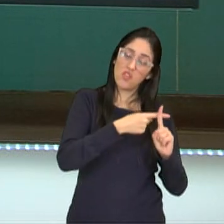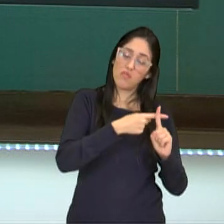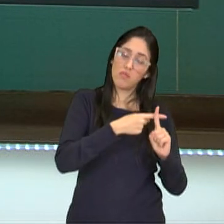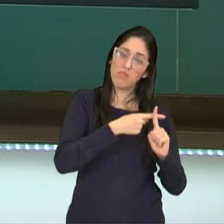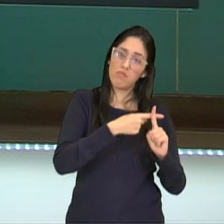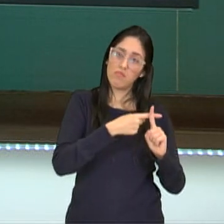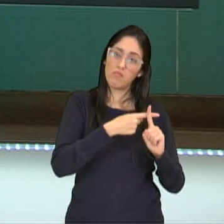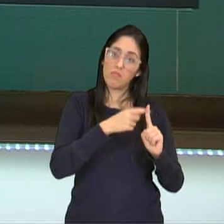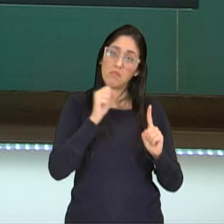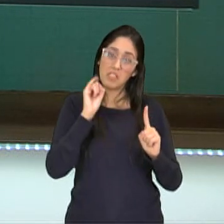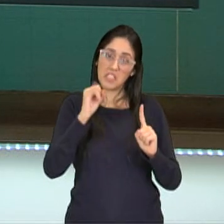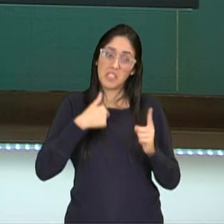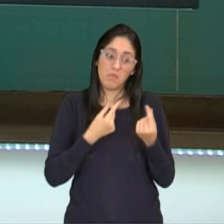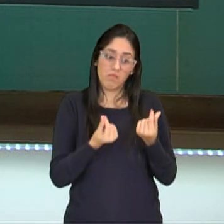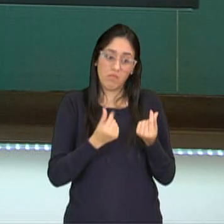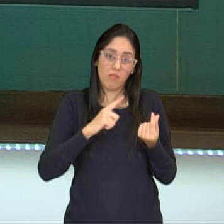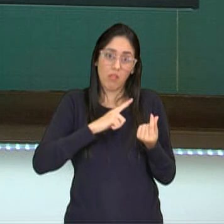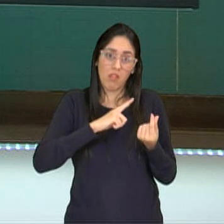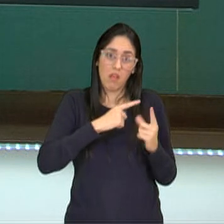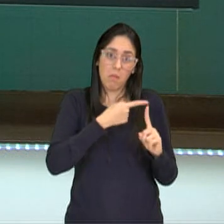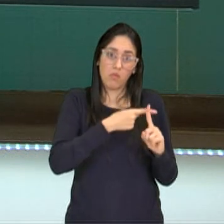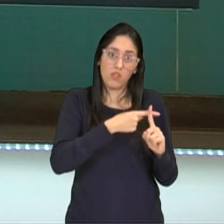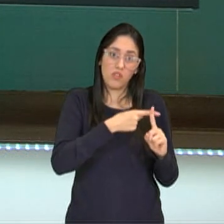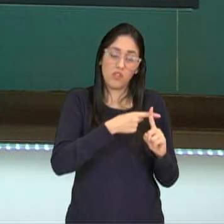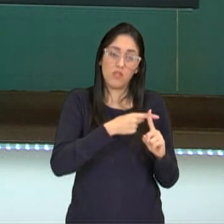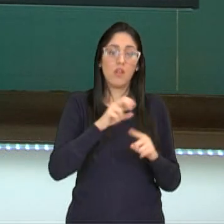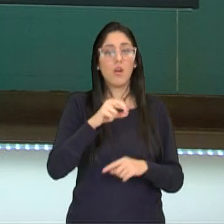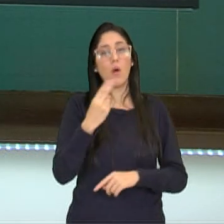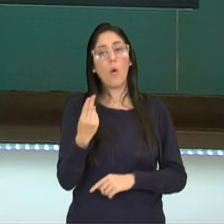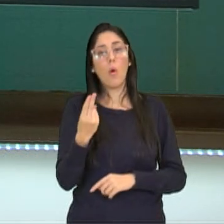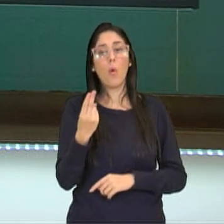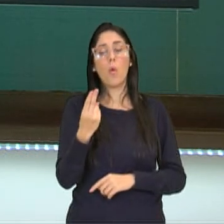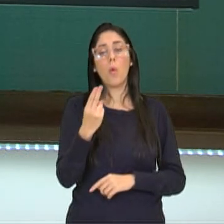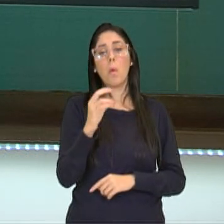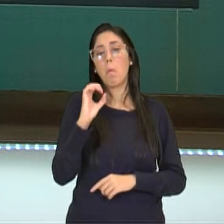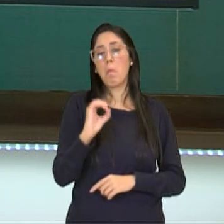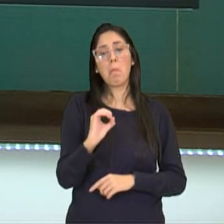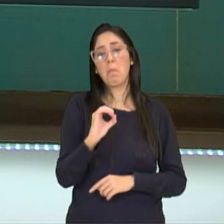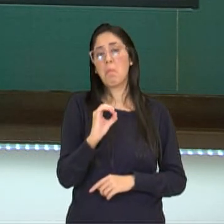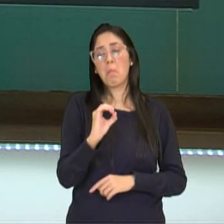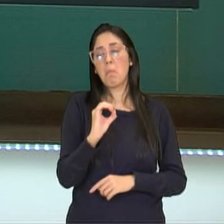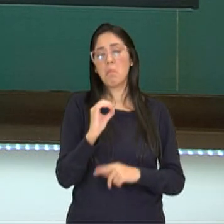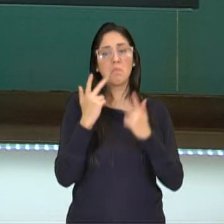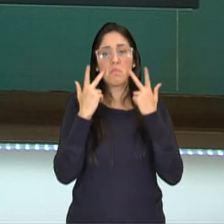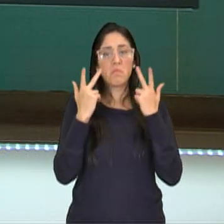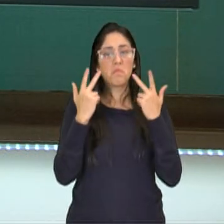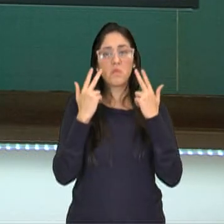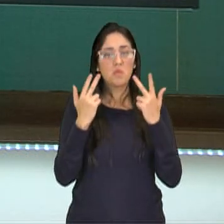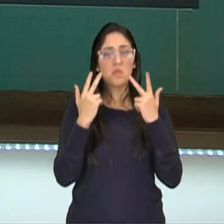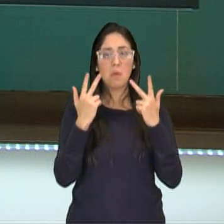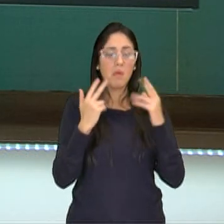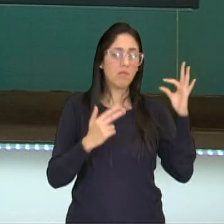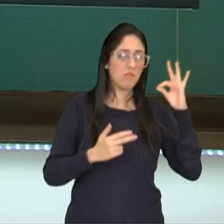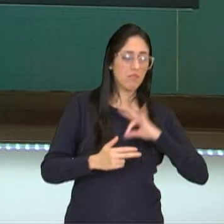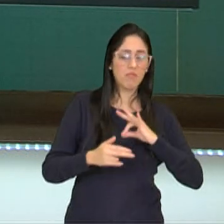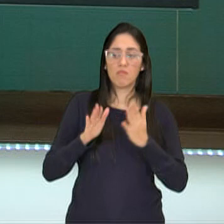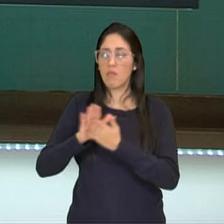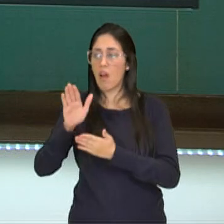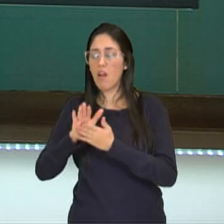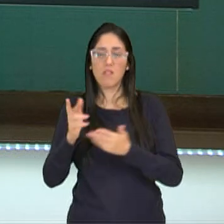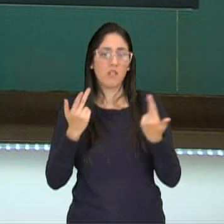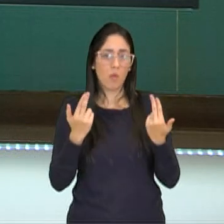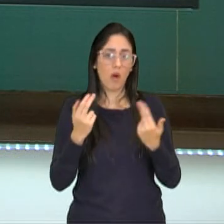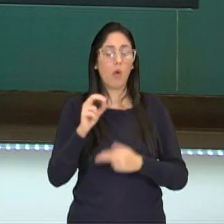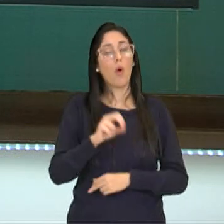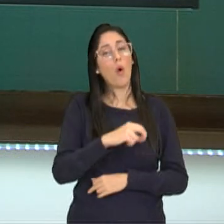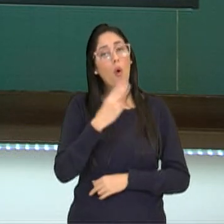o resultado é positivo, ela pode ser neutra, ou seja, quando as despesas e receitas são iguais, ou podem